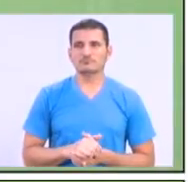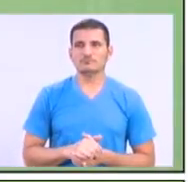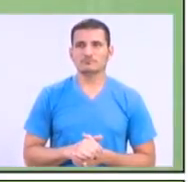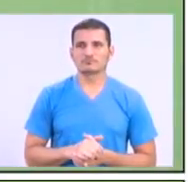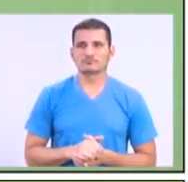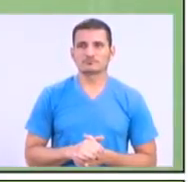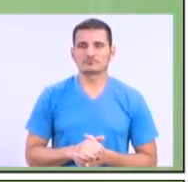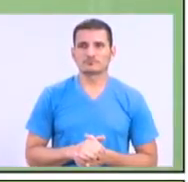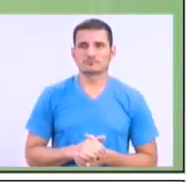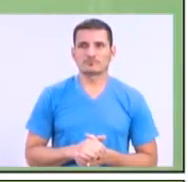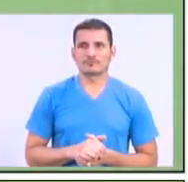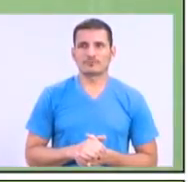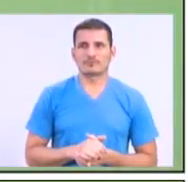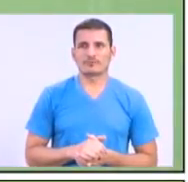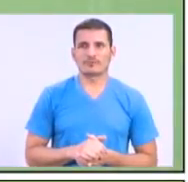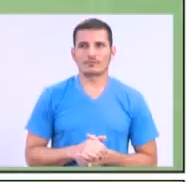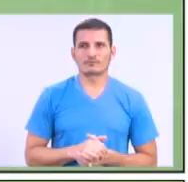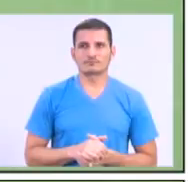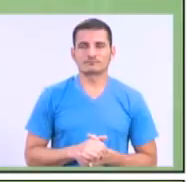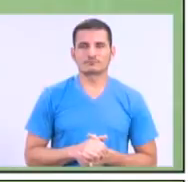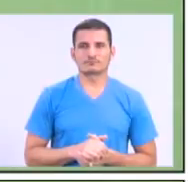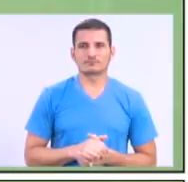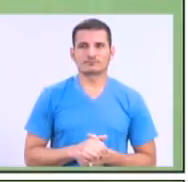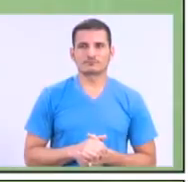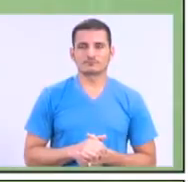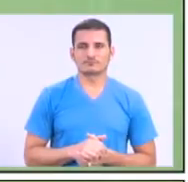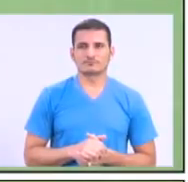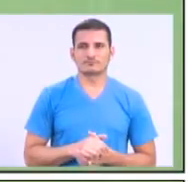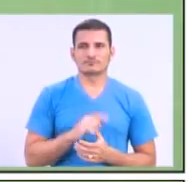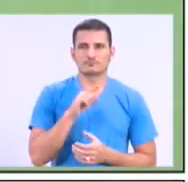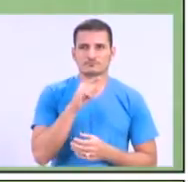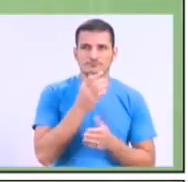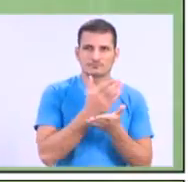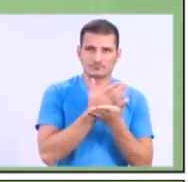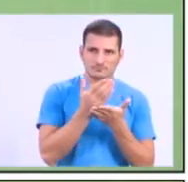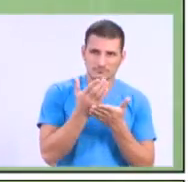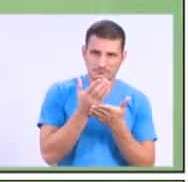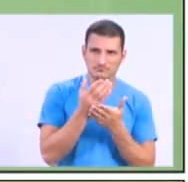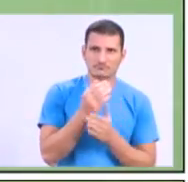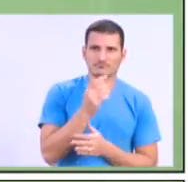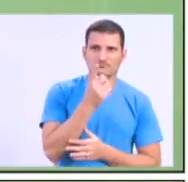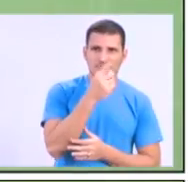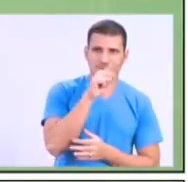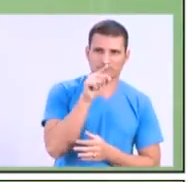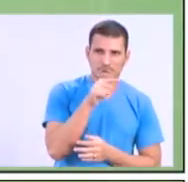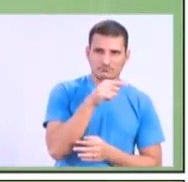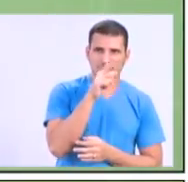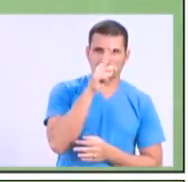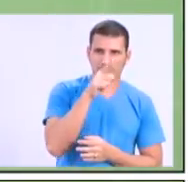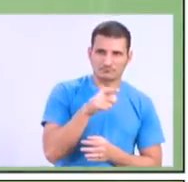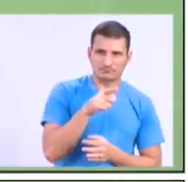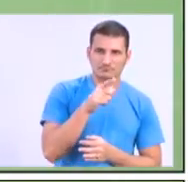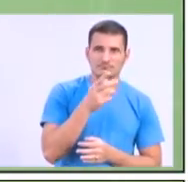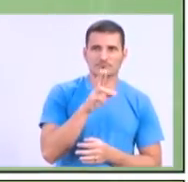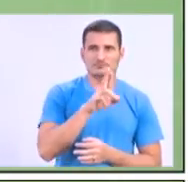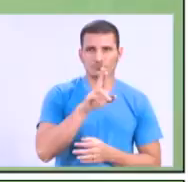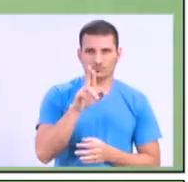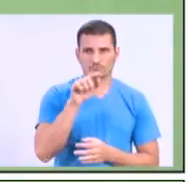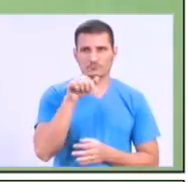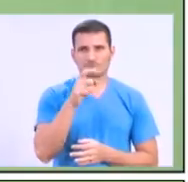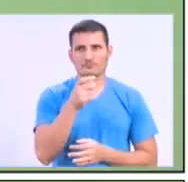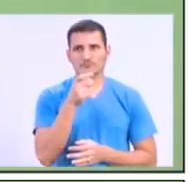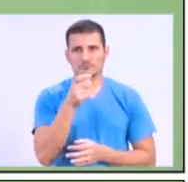certo? Essa variável nós iniciamos com um cifrão, o nome da variável, que no caso é